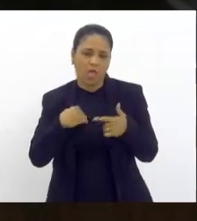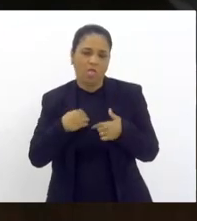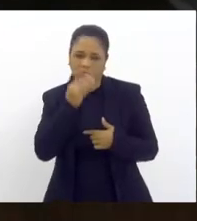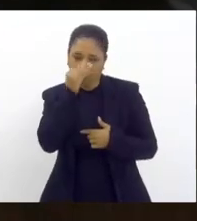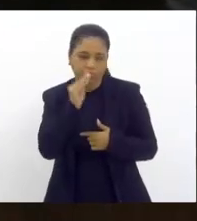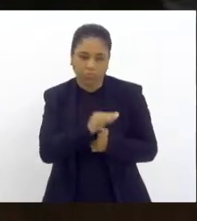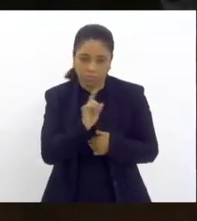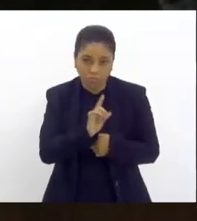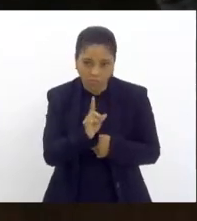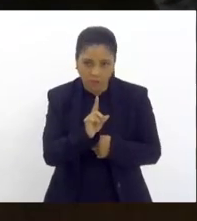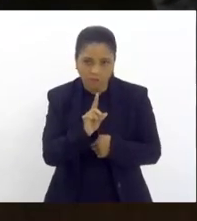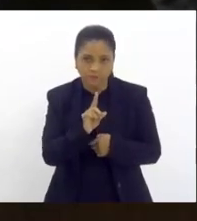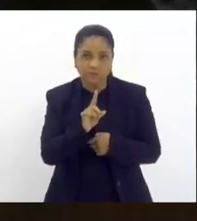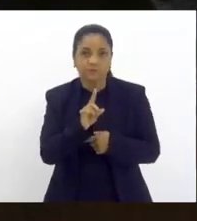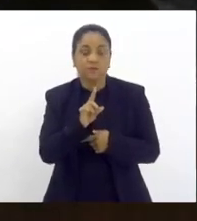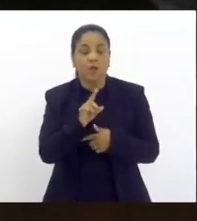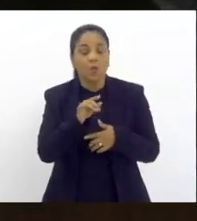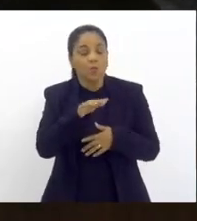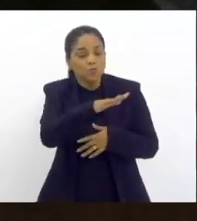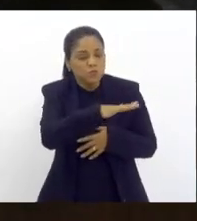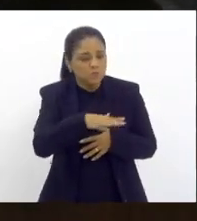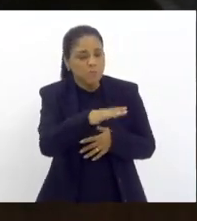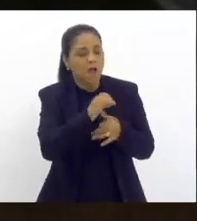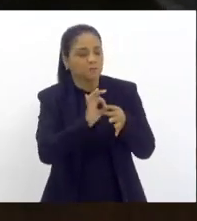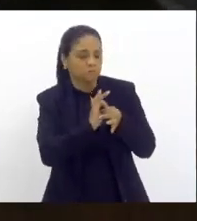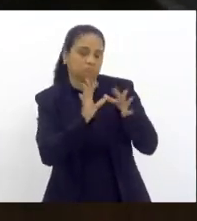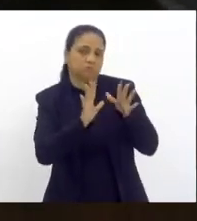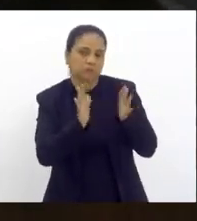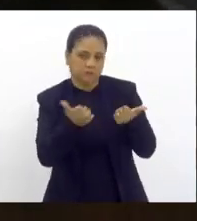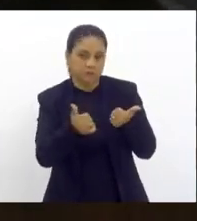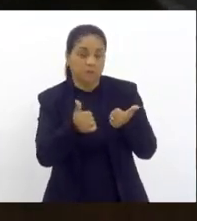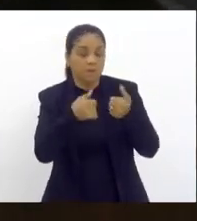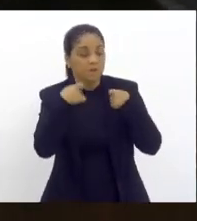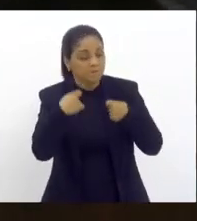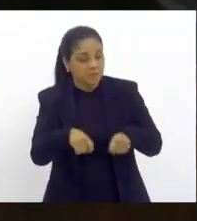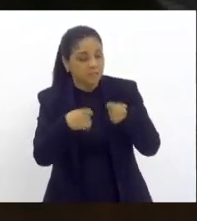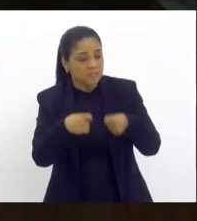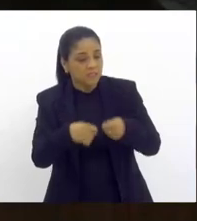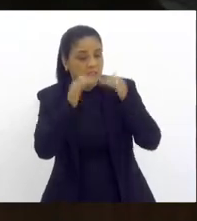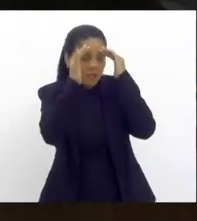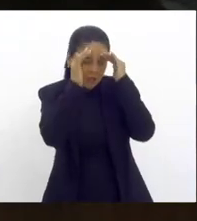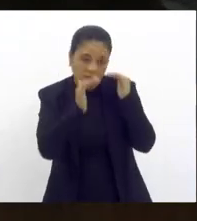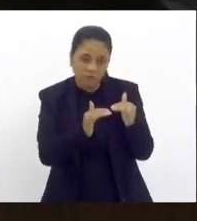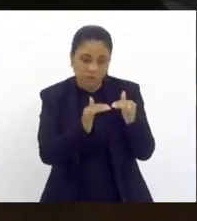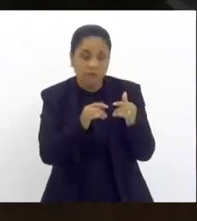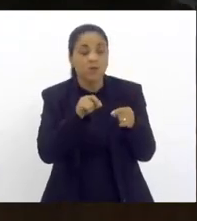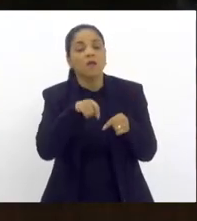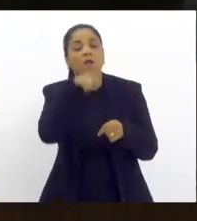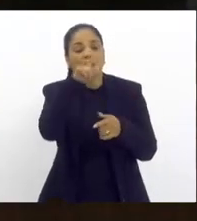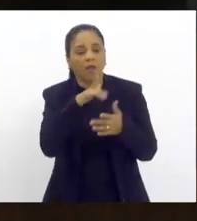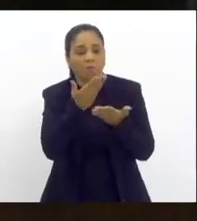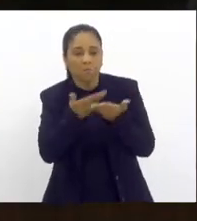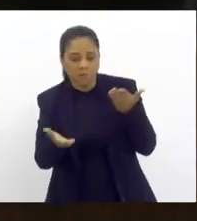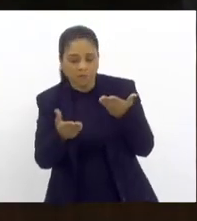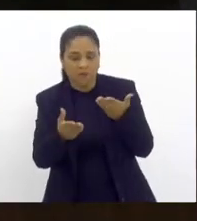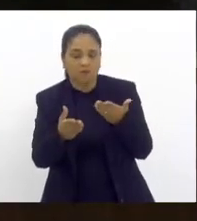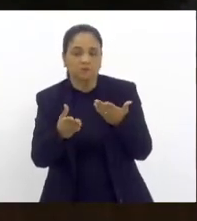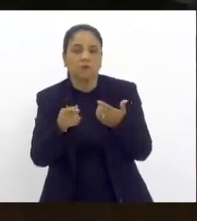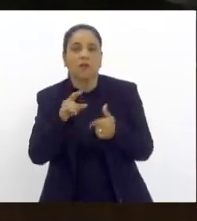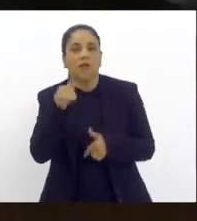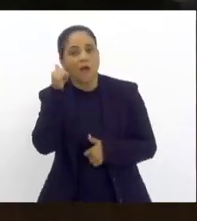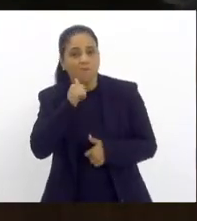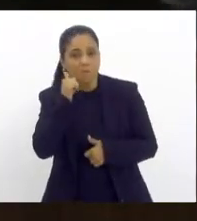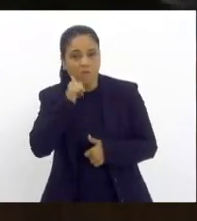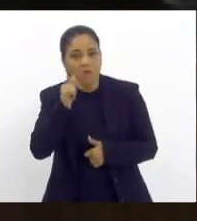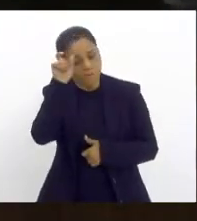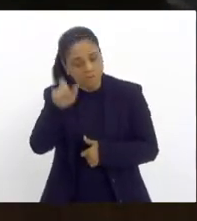Então, estamos dando o espaço que vocês merecem. Mas o espaço nunca é o suficiente. E quem perde espaço somos nós mulheres. Então deixo aqui o